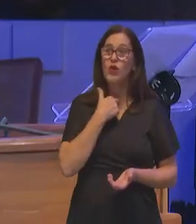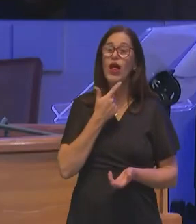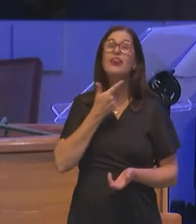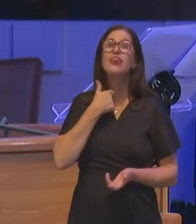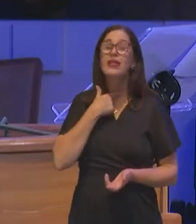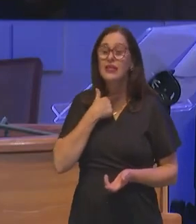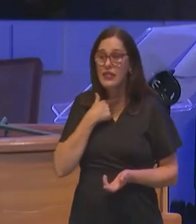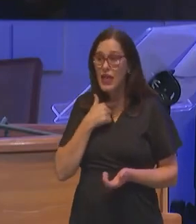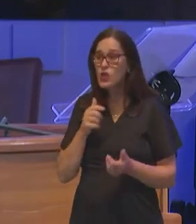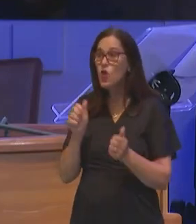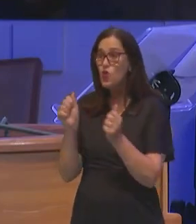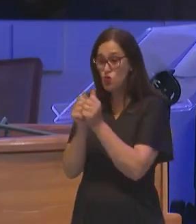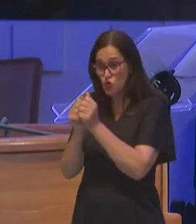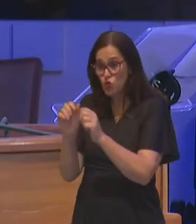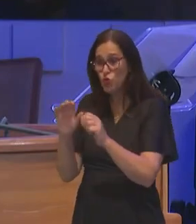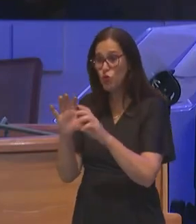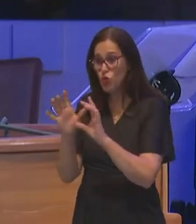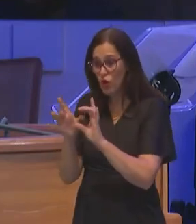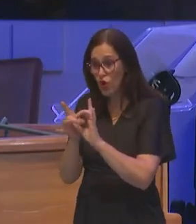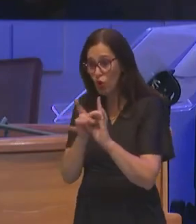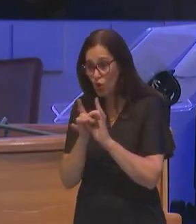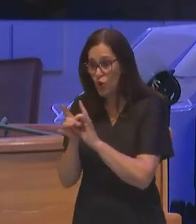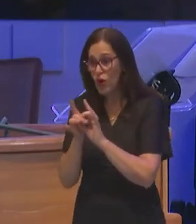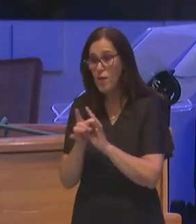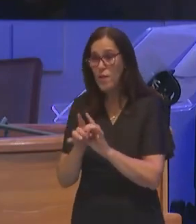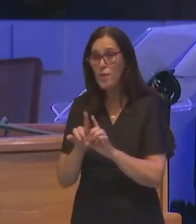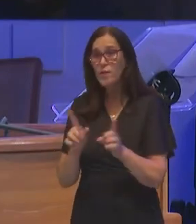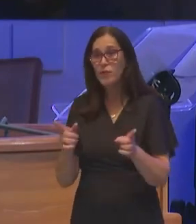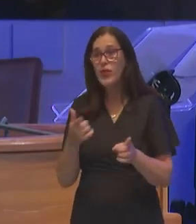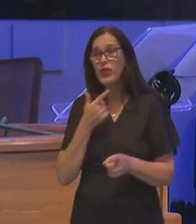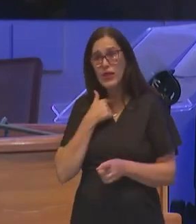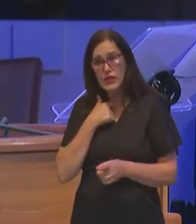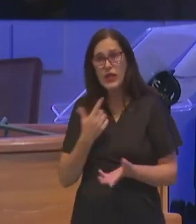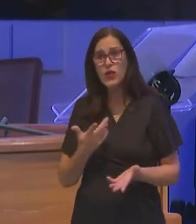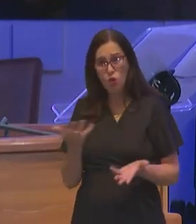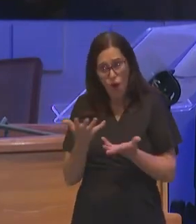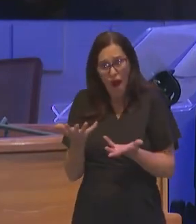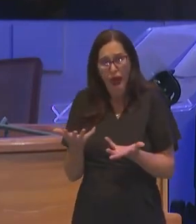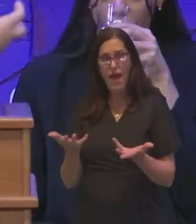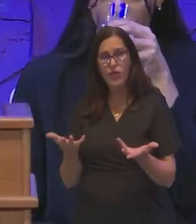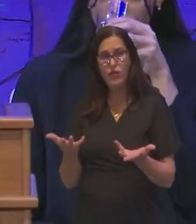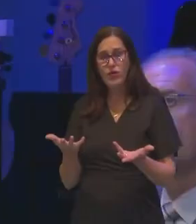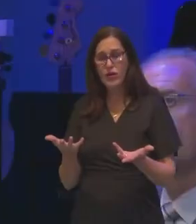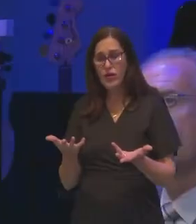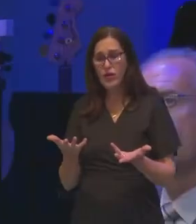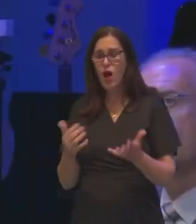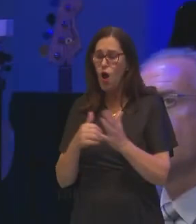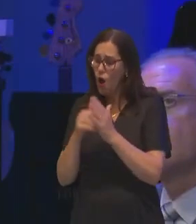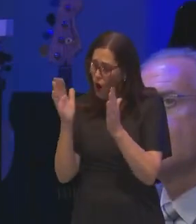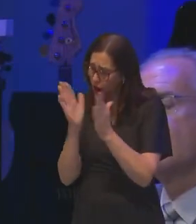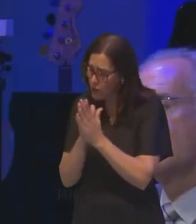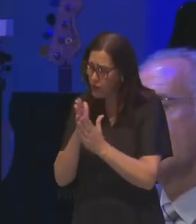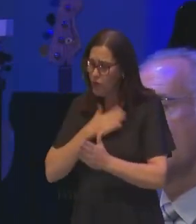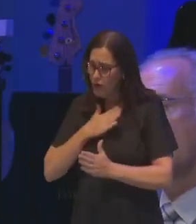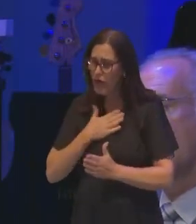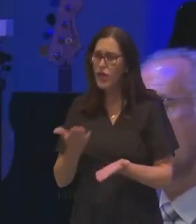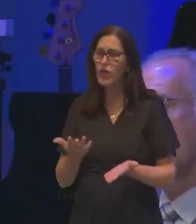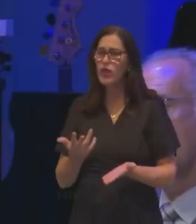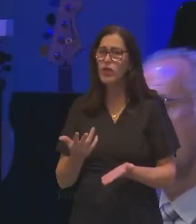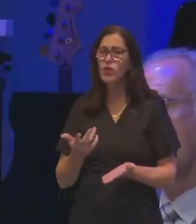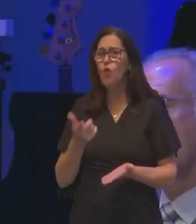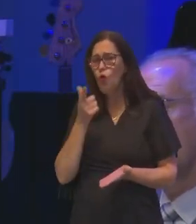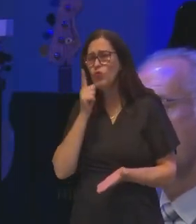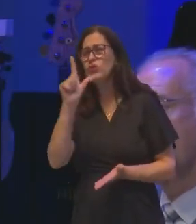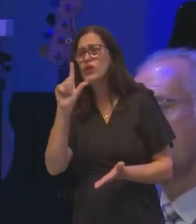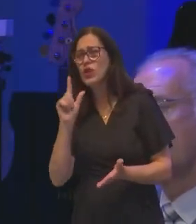desejo é estar na comunhão com os irmãos. Muitas vezes nós ouvimos isso e chegam para nós mensagens assim: ore por nós, ore por mim. Não consigo